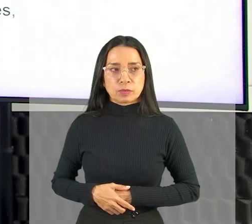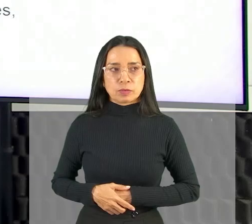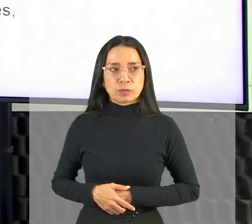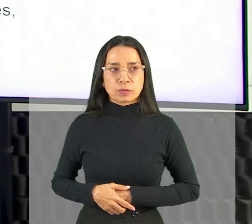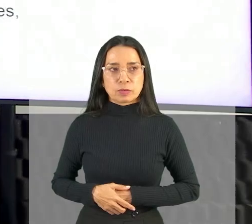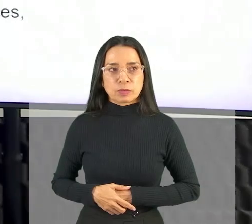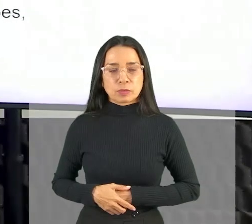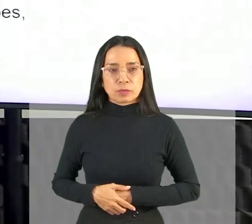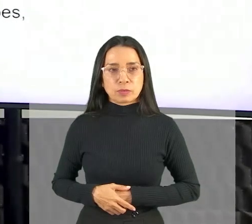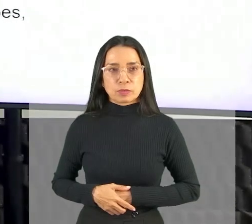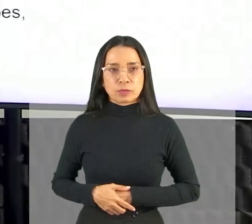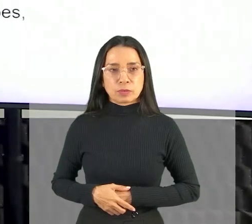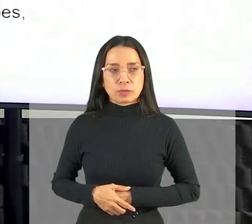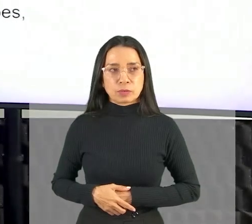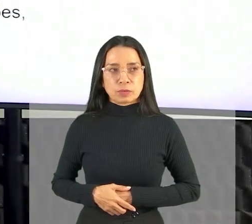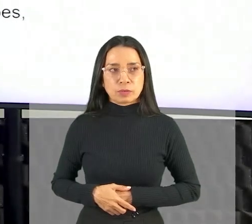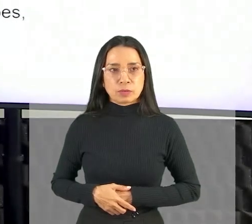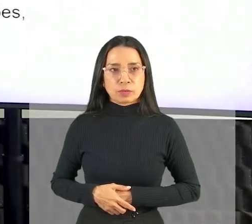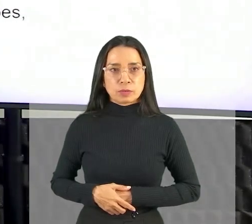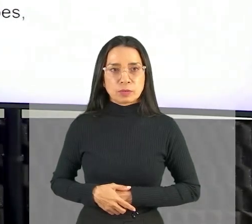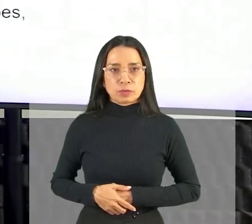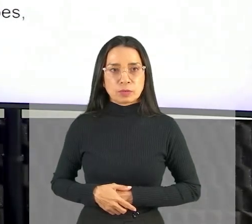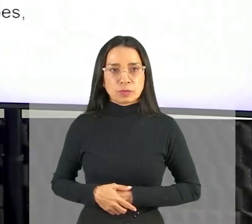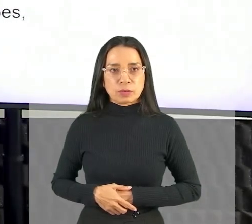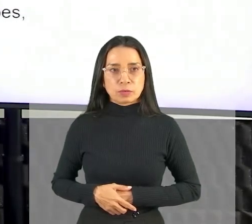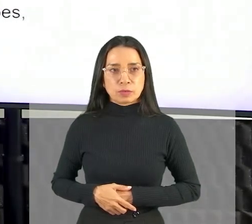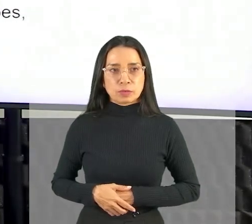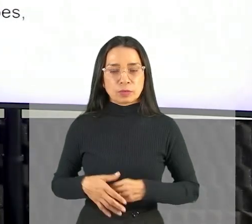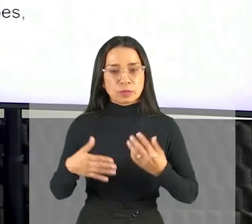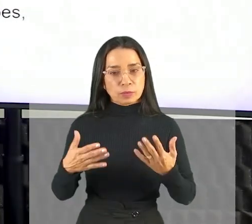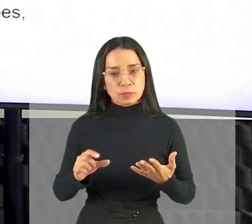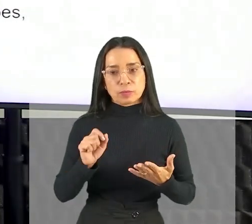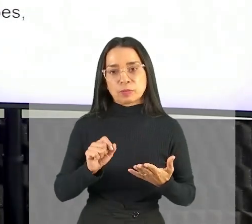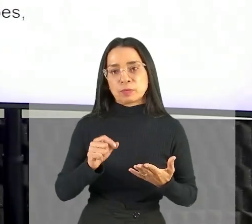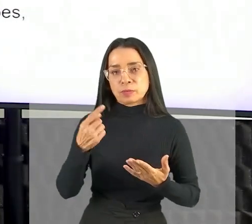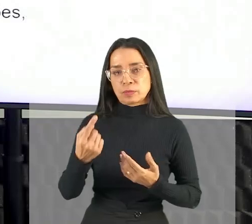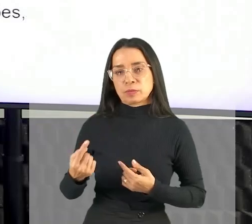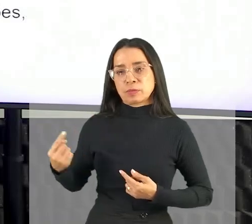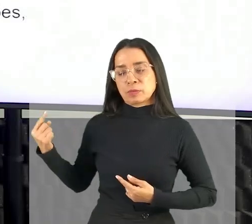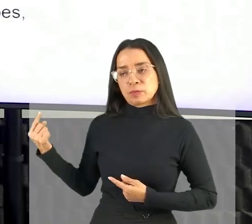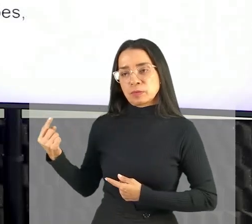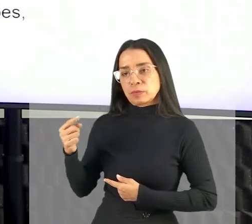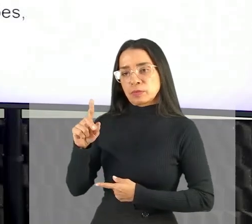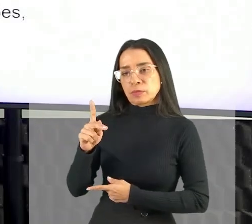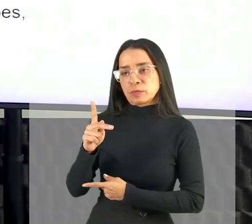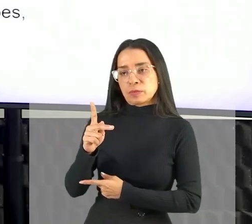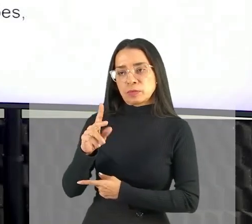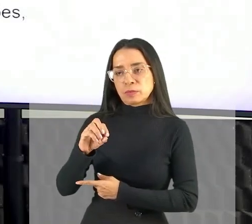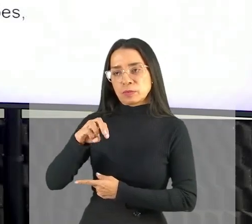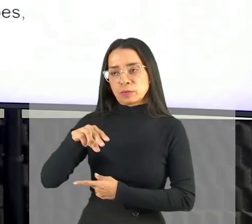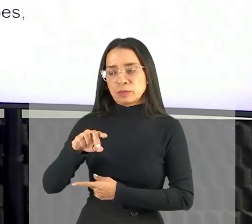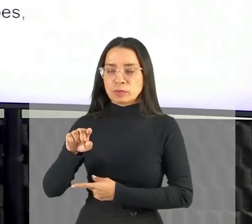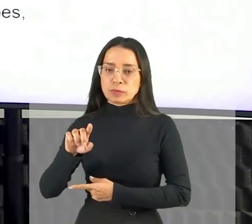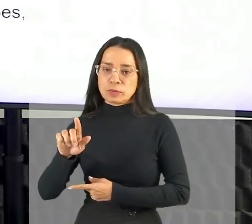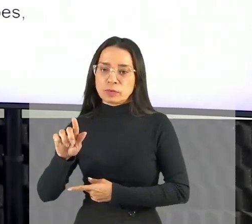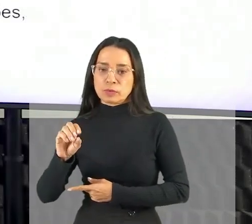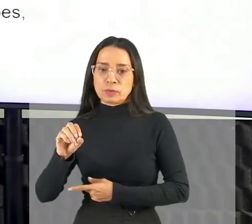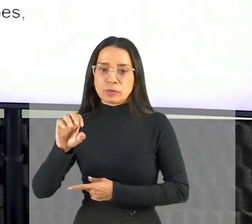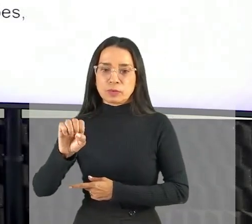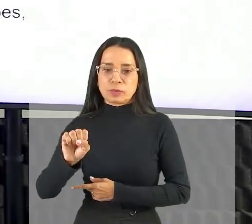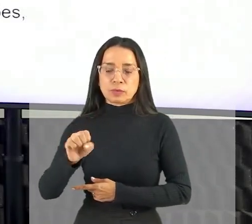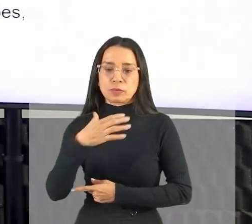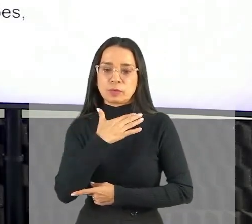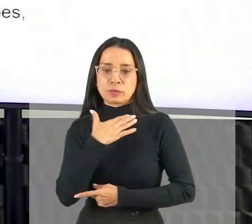beleza vamos lá pra frente entretanto em homozigose é letal então